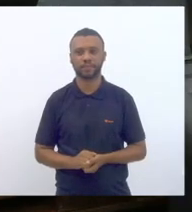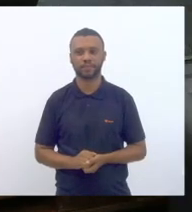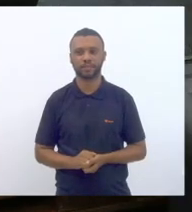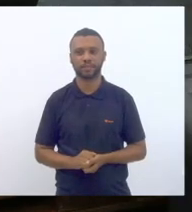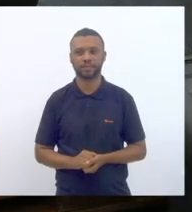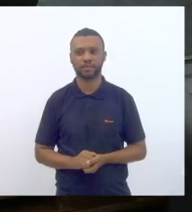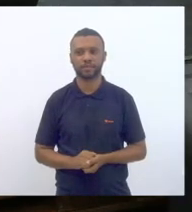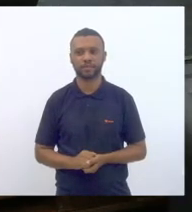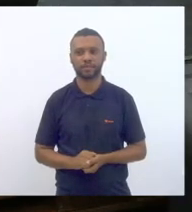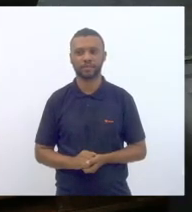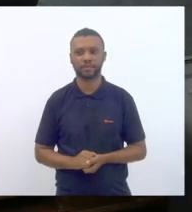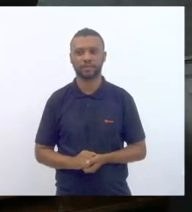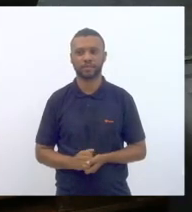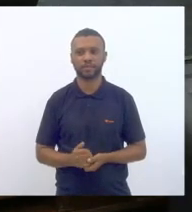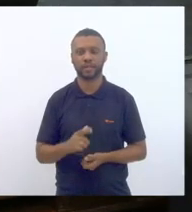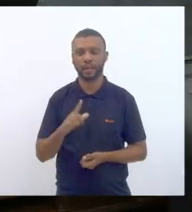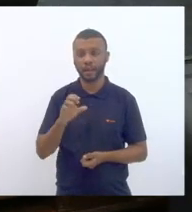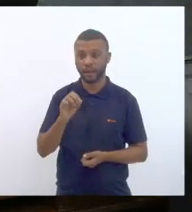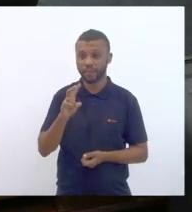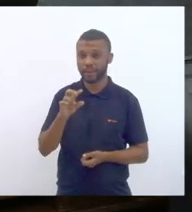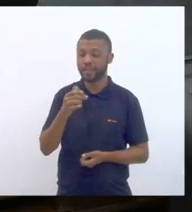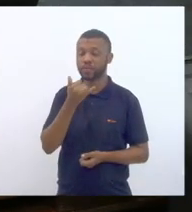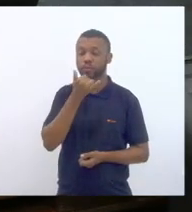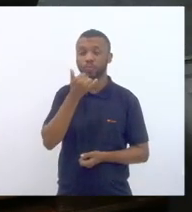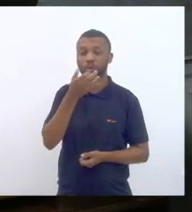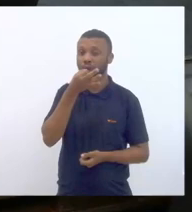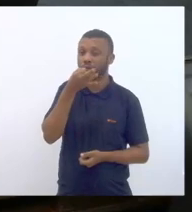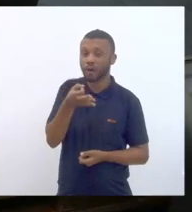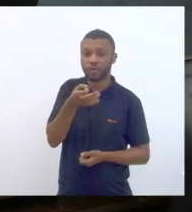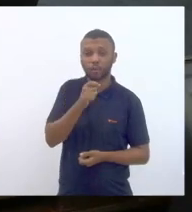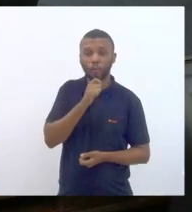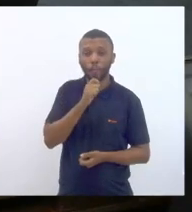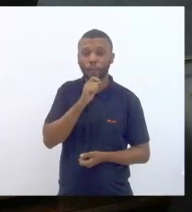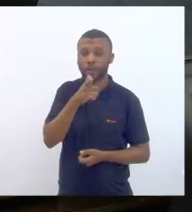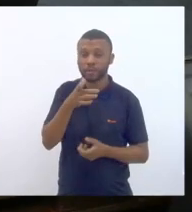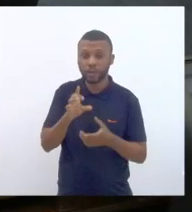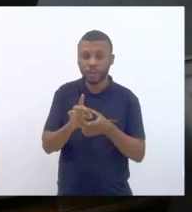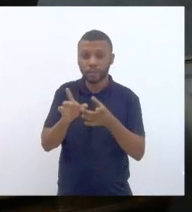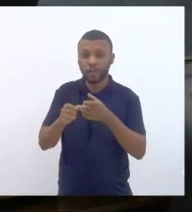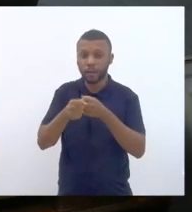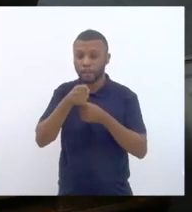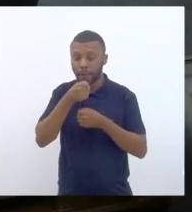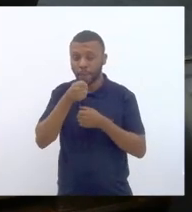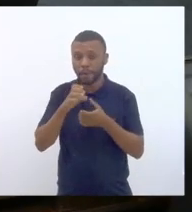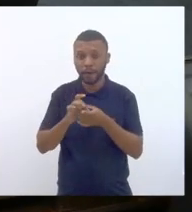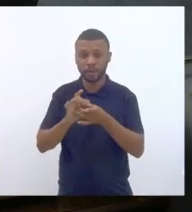Léo, deputado Léo Vieira, sua voz não está saindo. Libera o áudio aí.